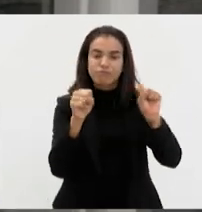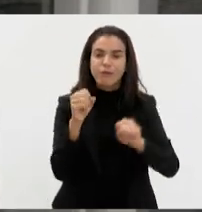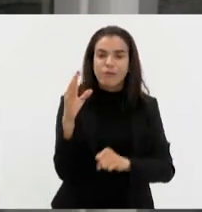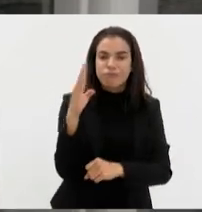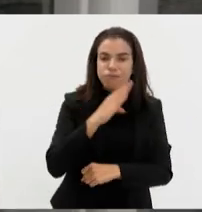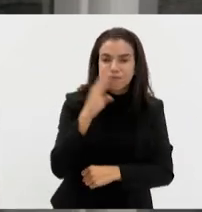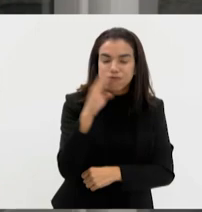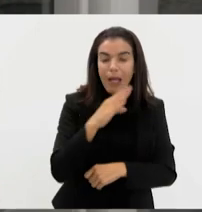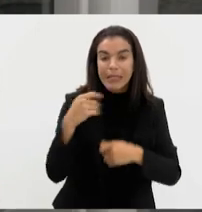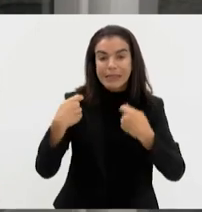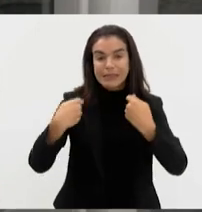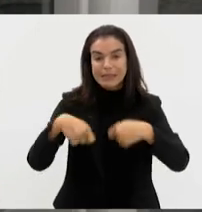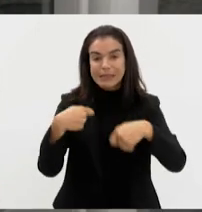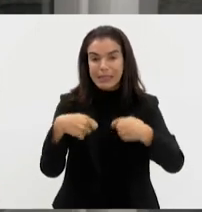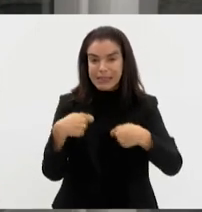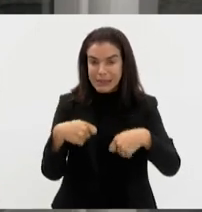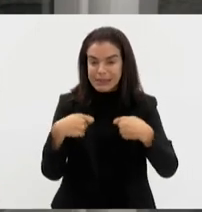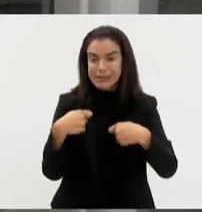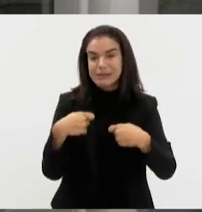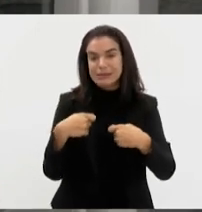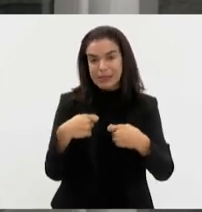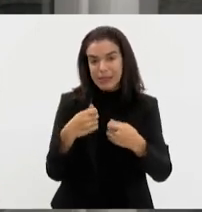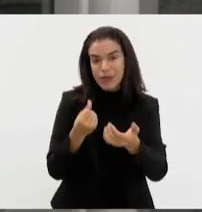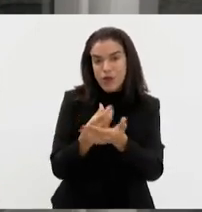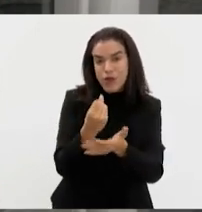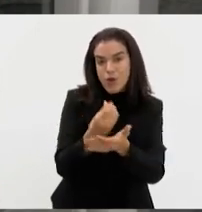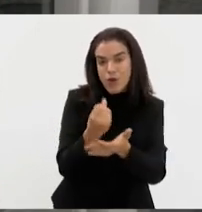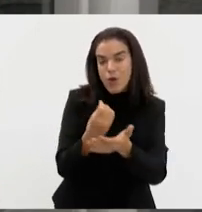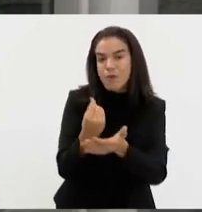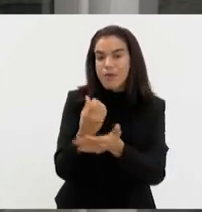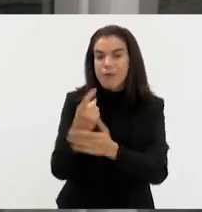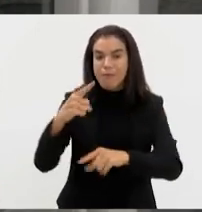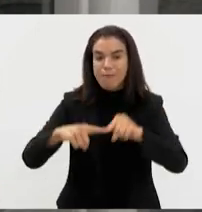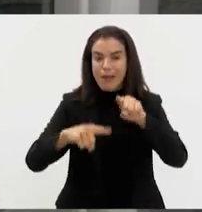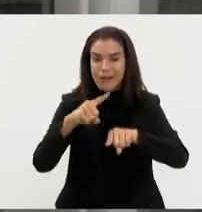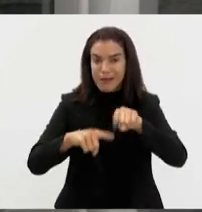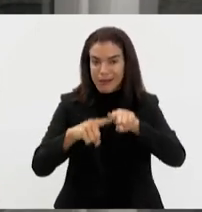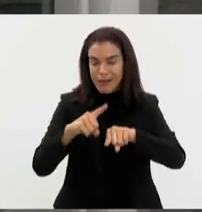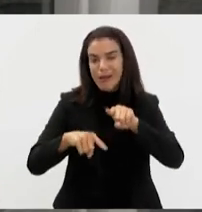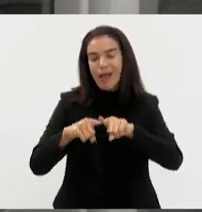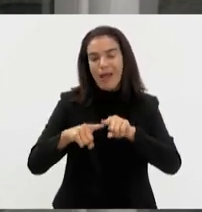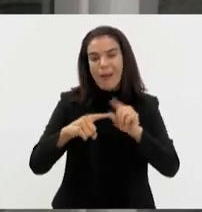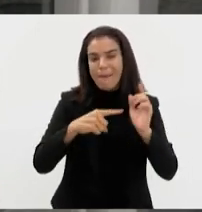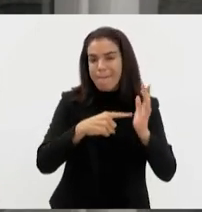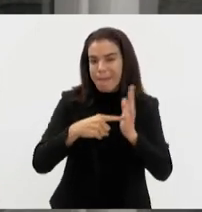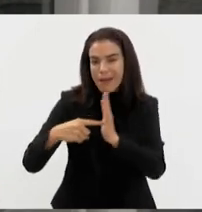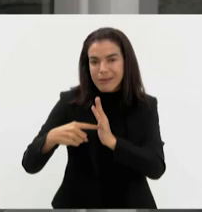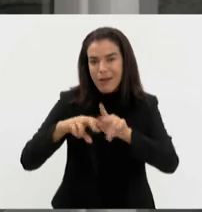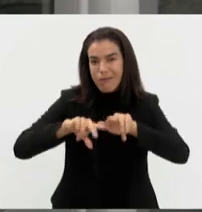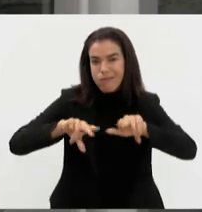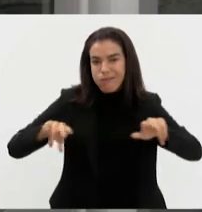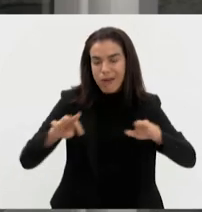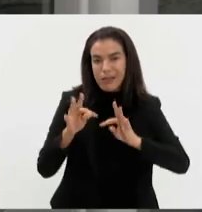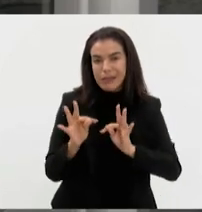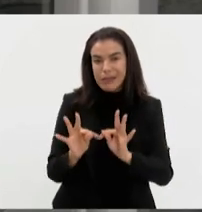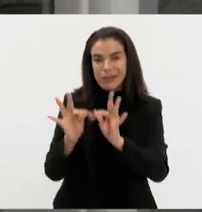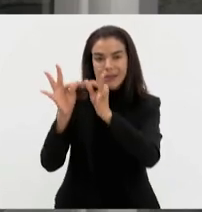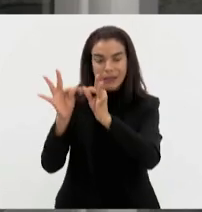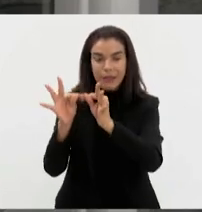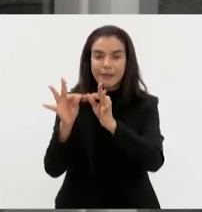da necessidade, da rapidez desses procedimentos de aquisição de equipamentos. E eu acho que a gente está